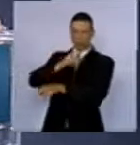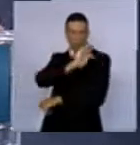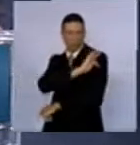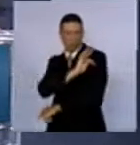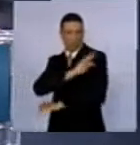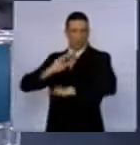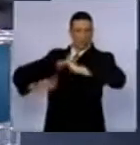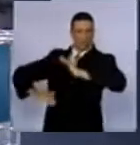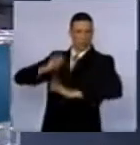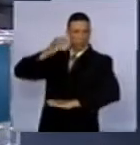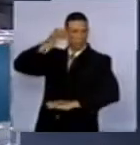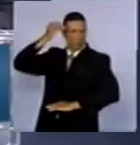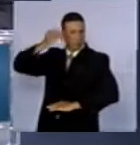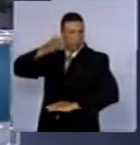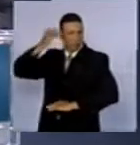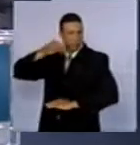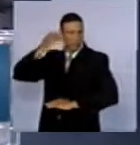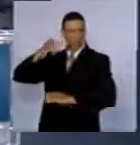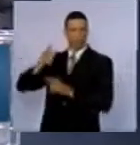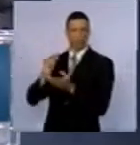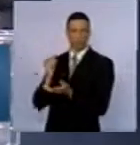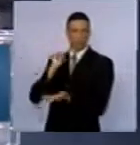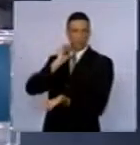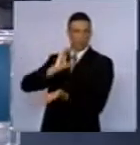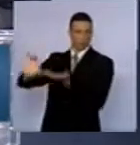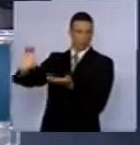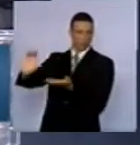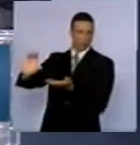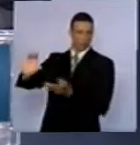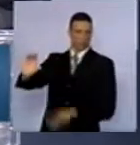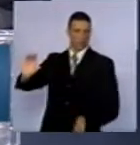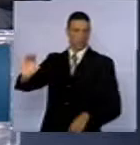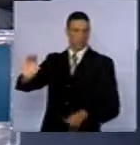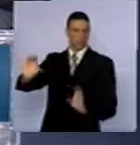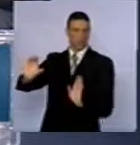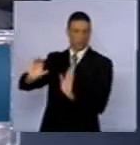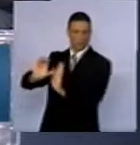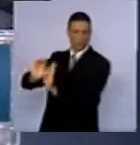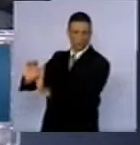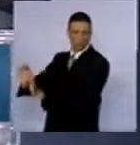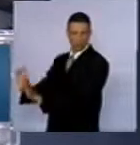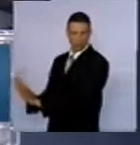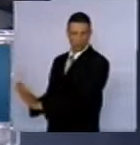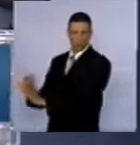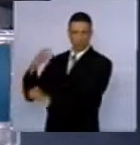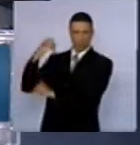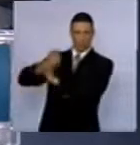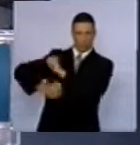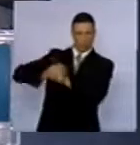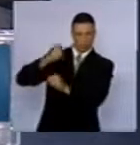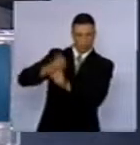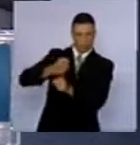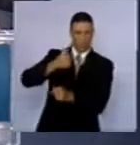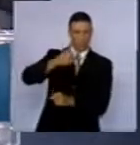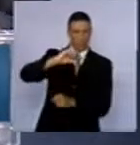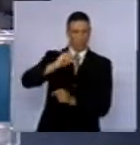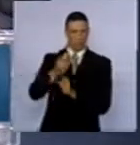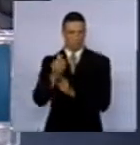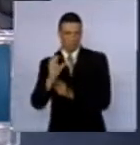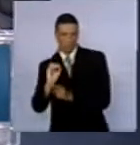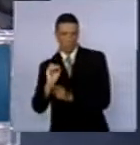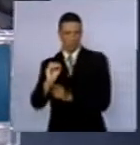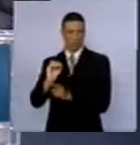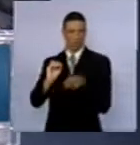e talentos e o poder do seu investimento. Depois, na próxima década, quando já chegou o videotape no